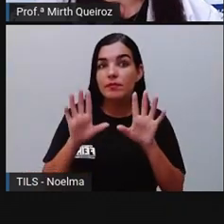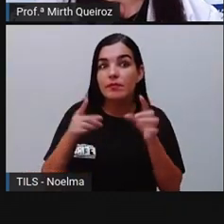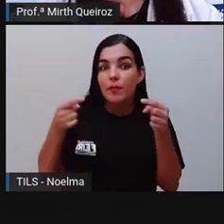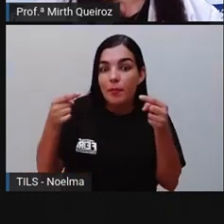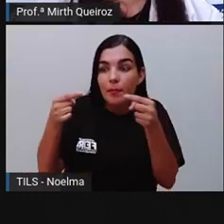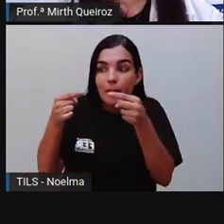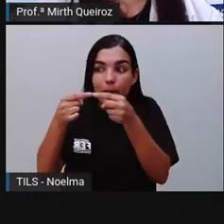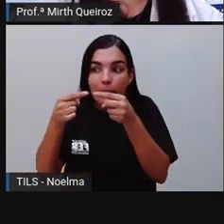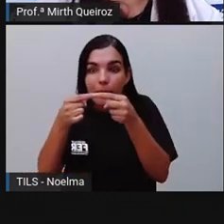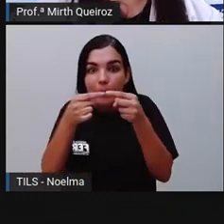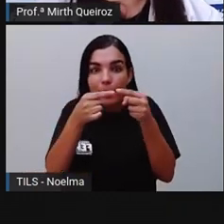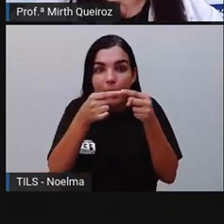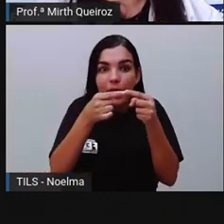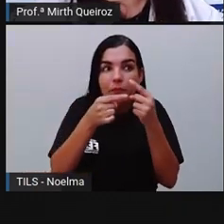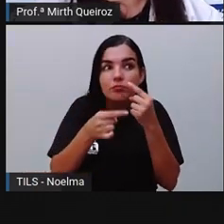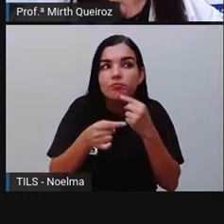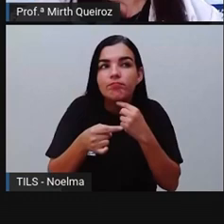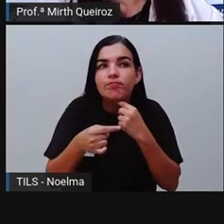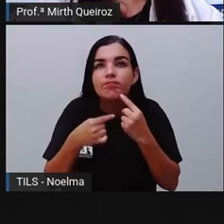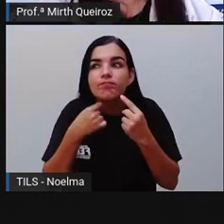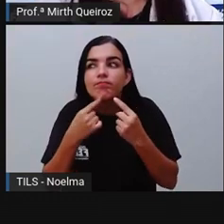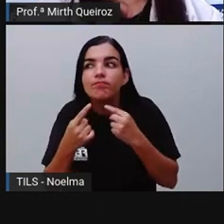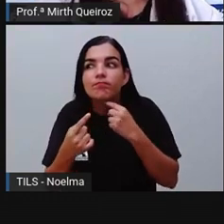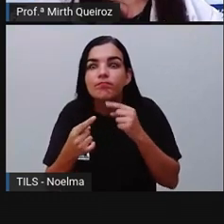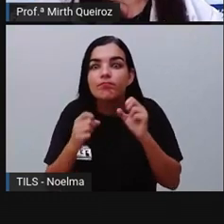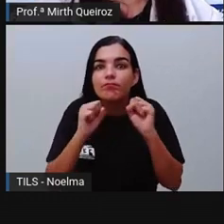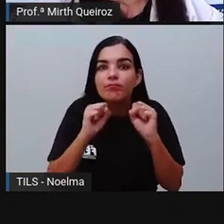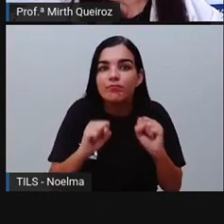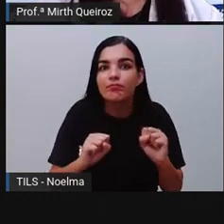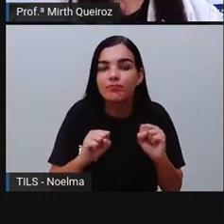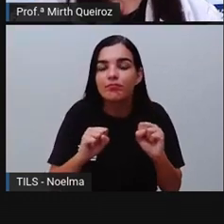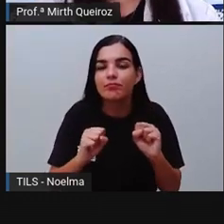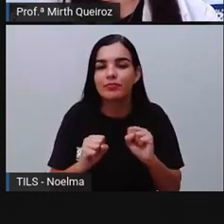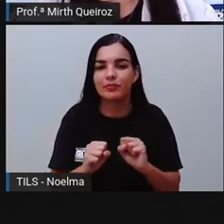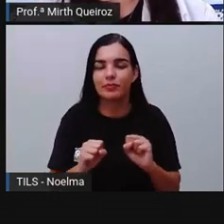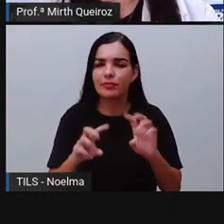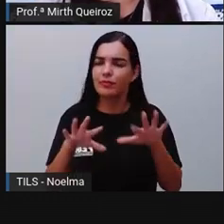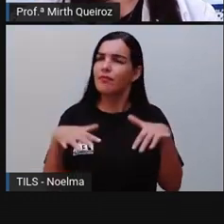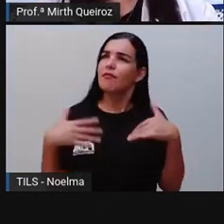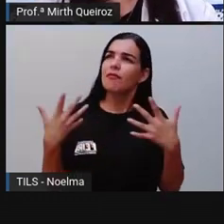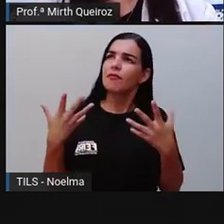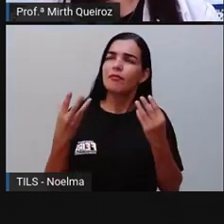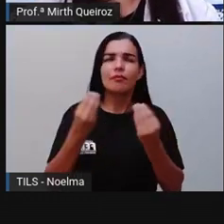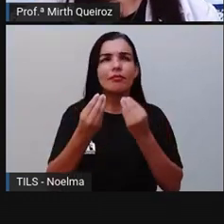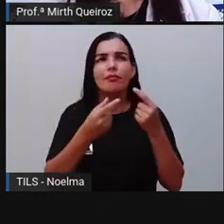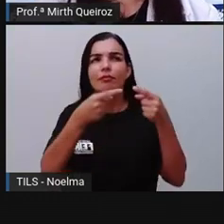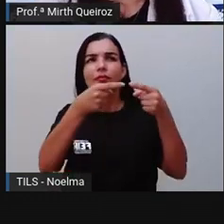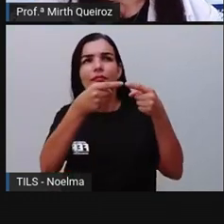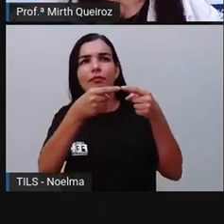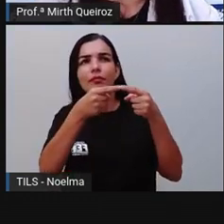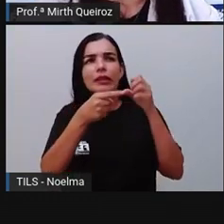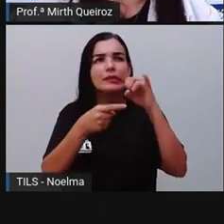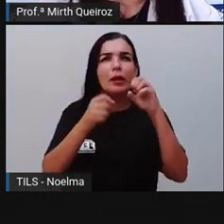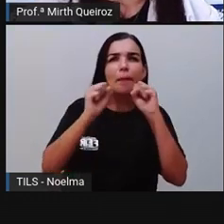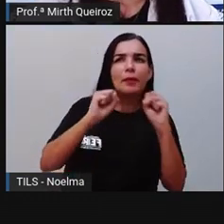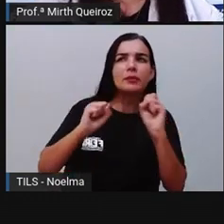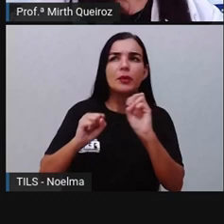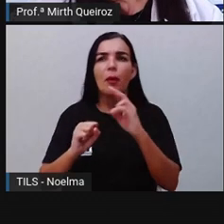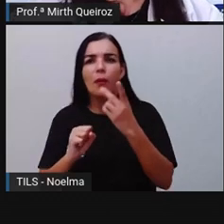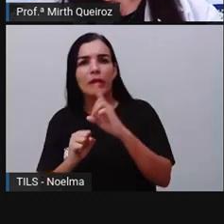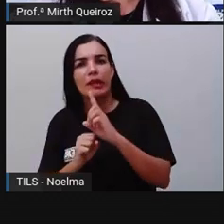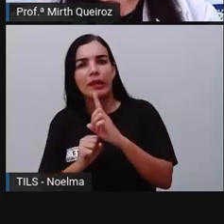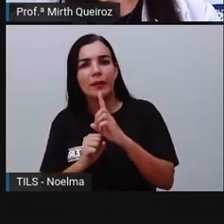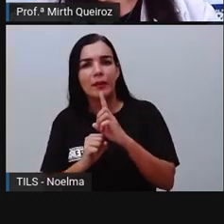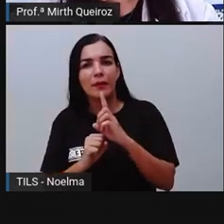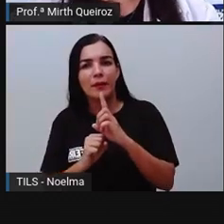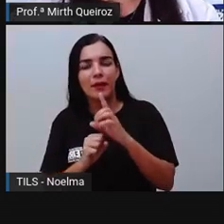Combinando possibilidades. Esse é o assunto de hoje. Como assim, Pro? Combinando possibilidades, né? E